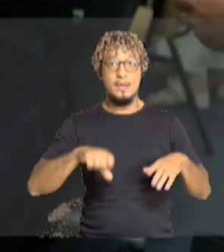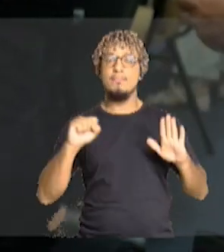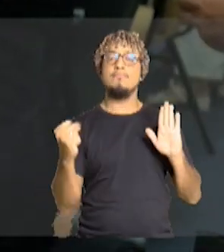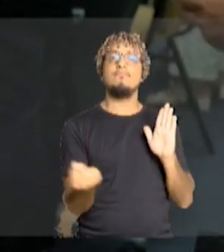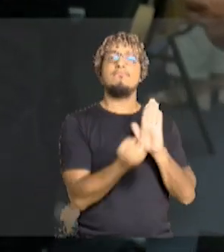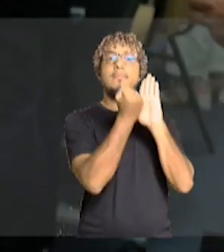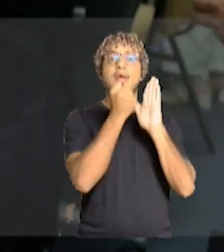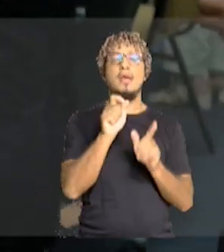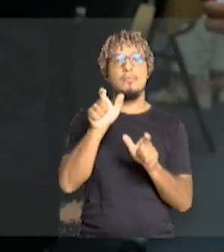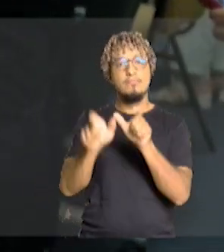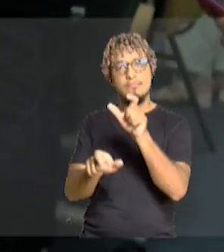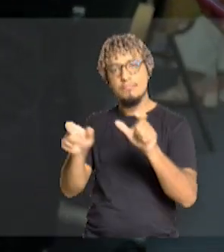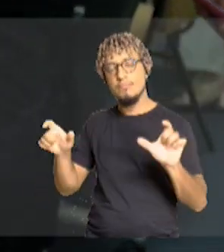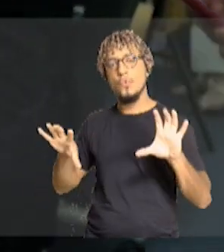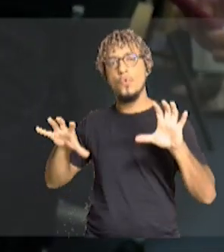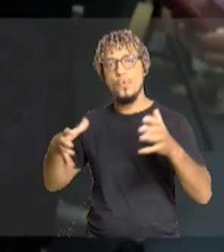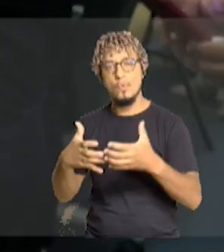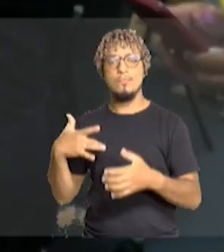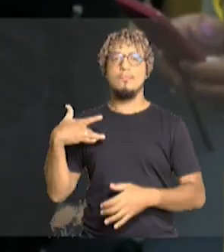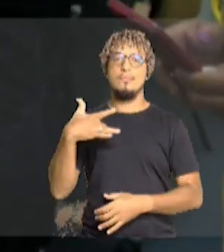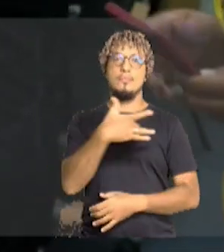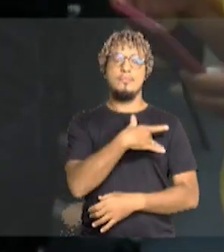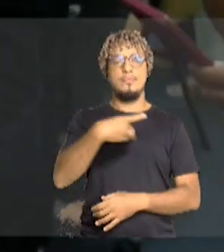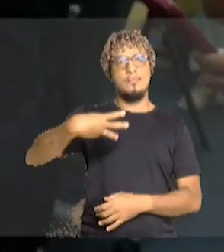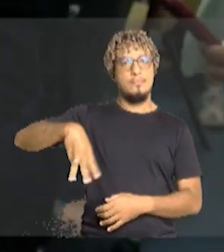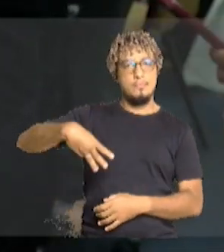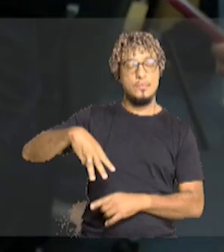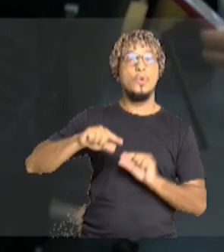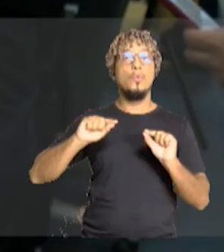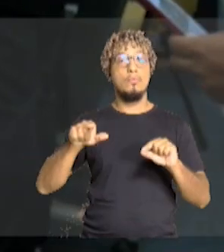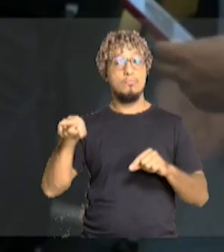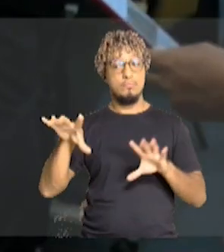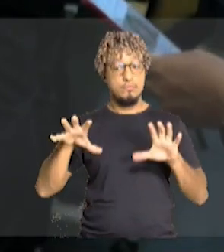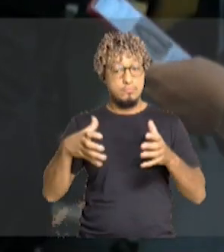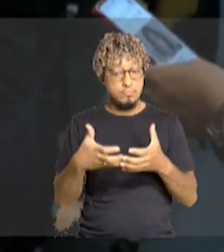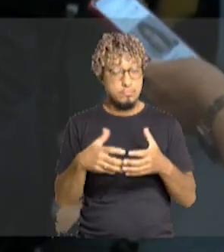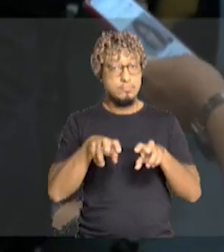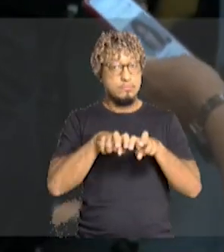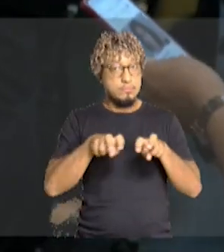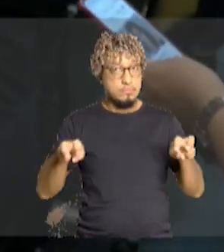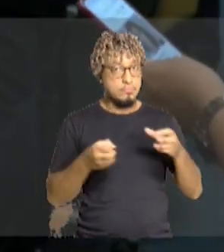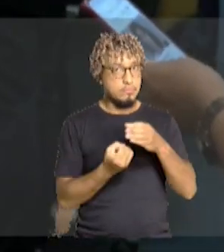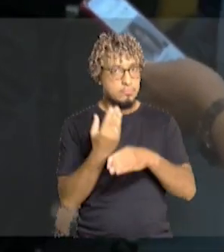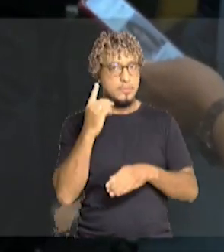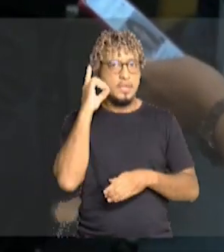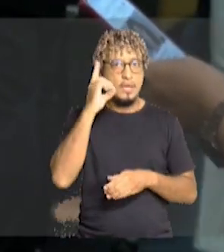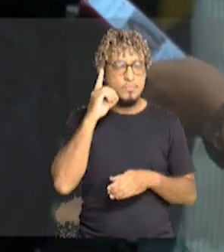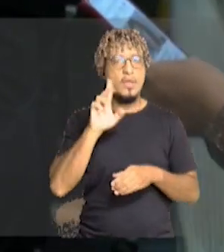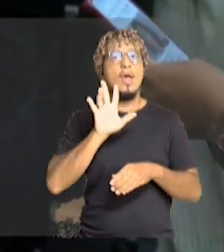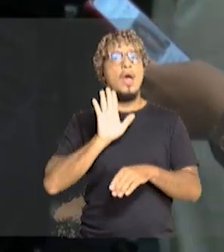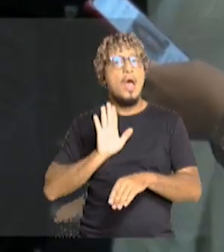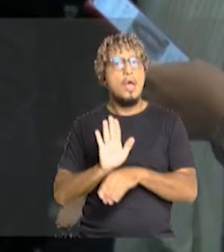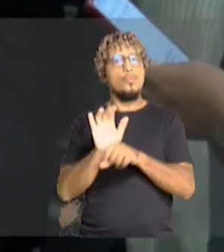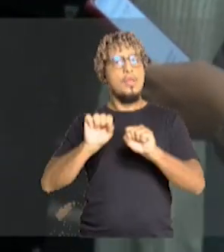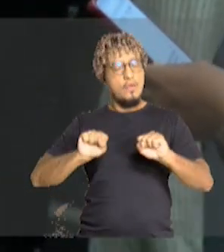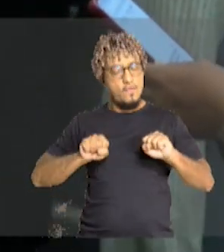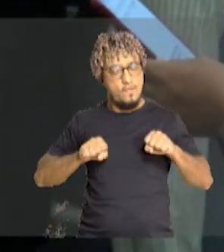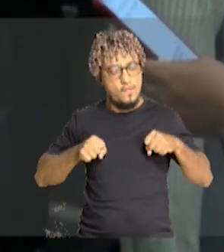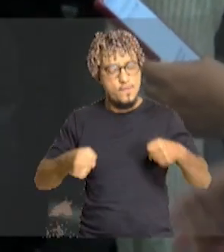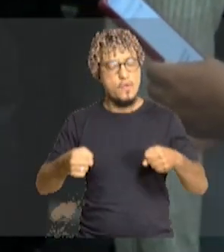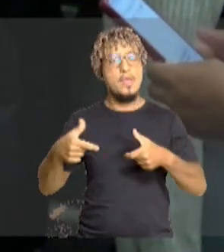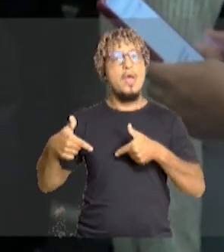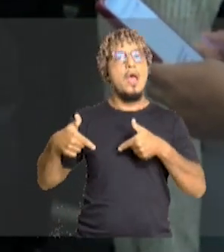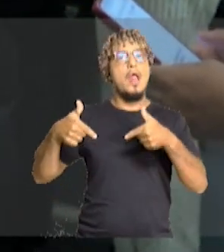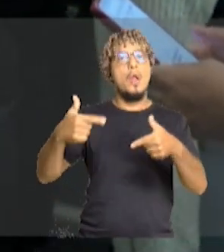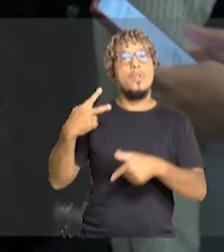na história dos agentes comunitários de saúde do Maranhão essa frente vem para fortalecer a luta dos agentes